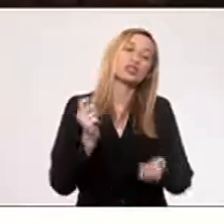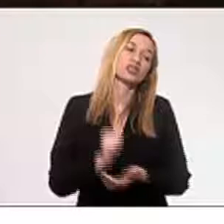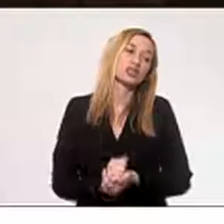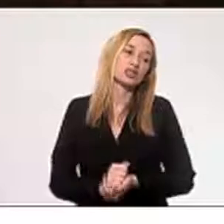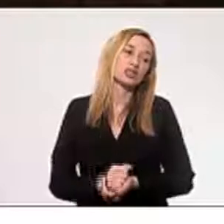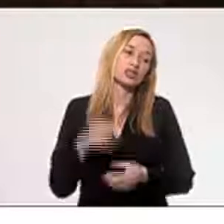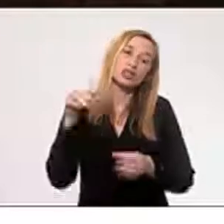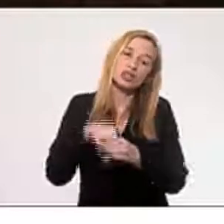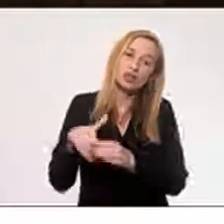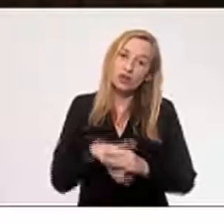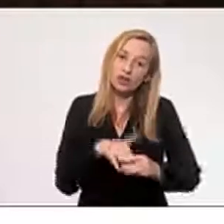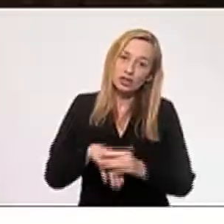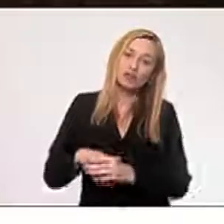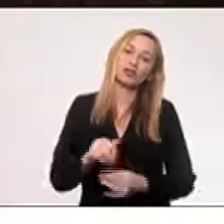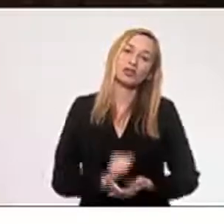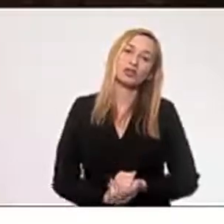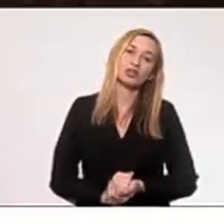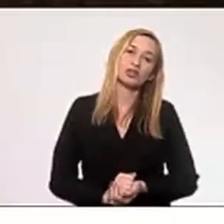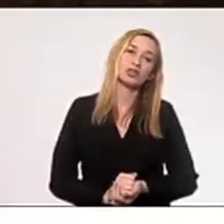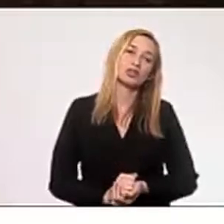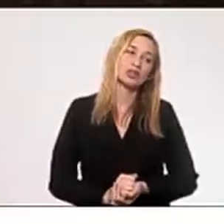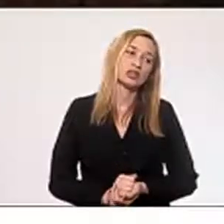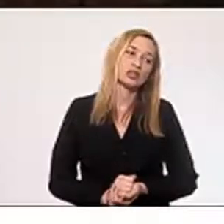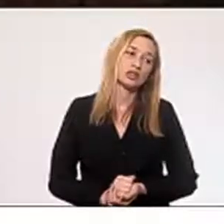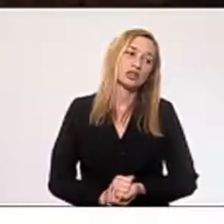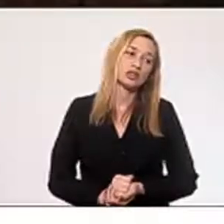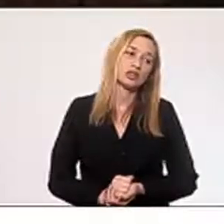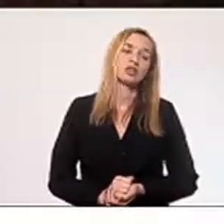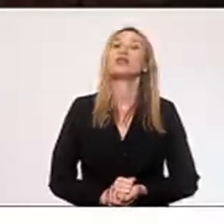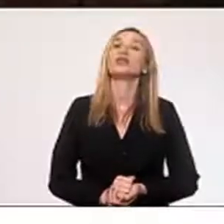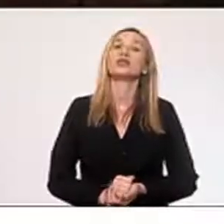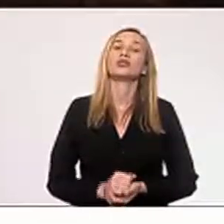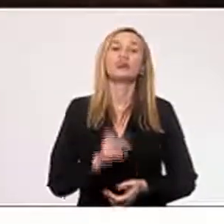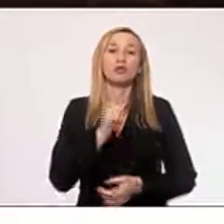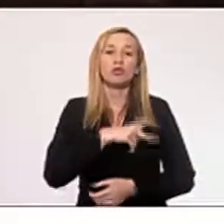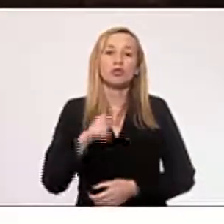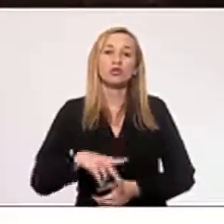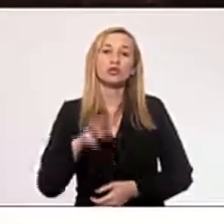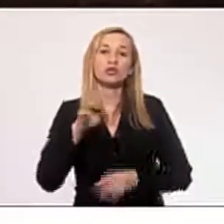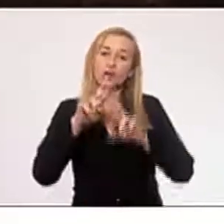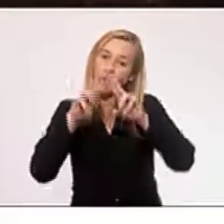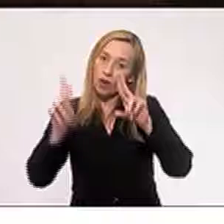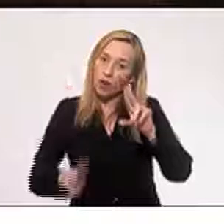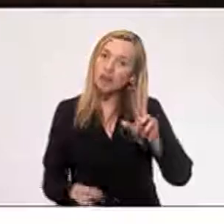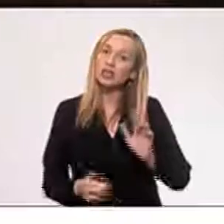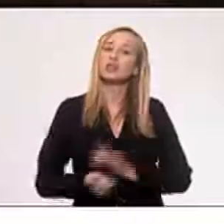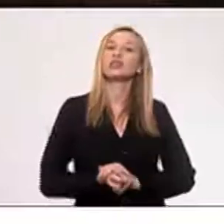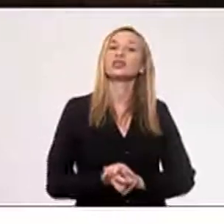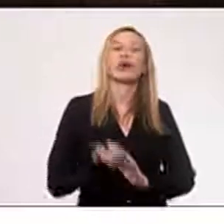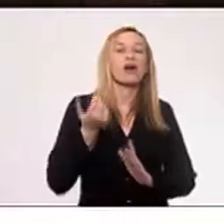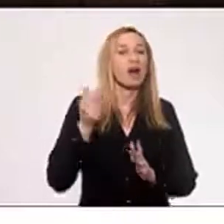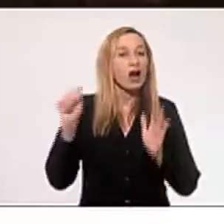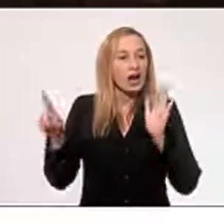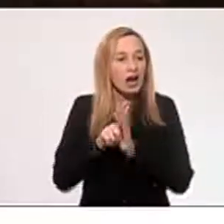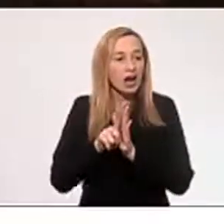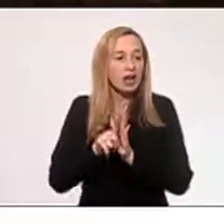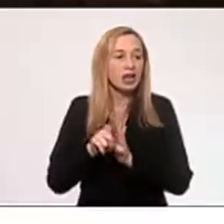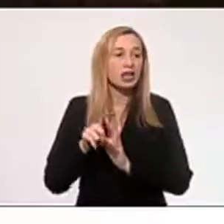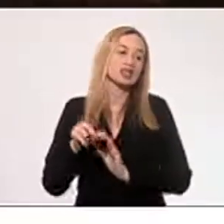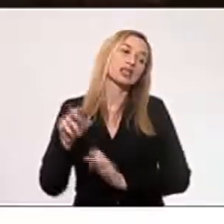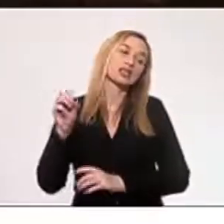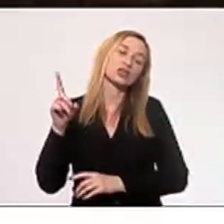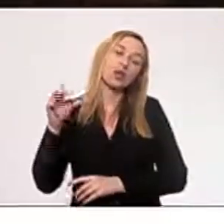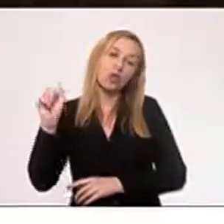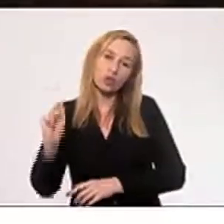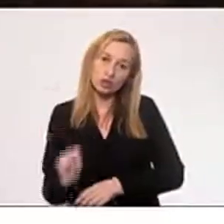que votamos a dedicação exclusiva para os professores da UERJ, aqui na ALERJ que nós votamos a lei que assegura o pagamento das bolsas dos